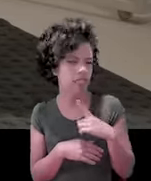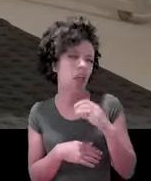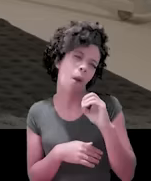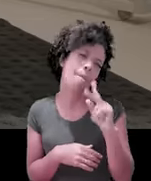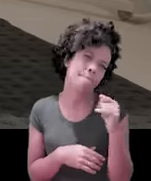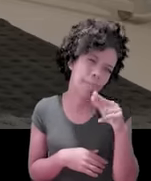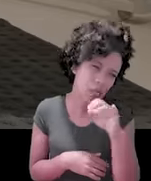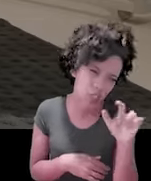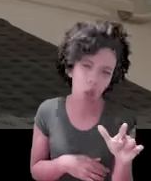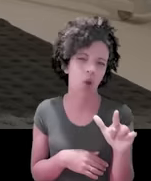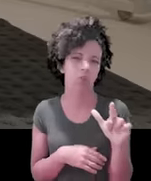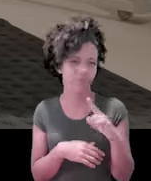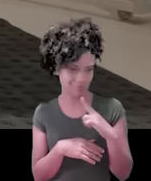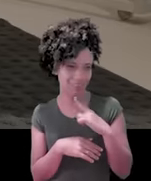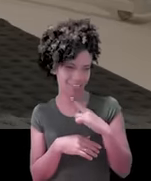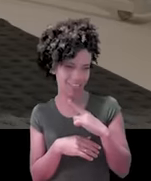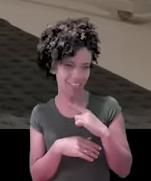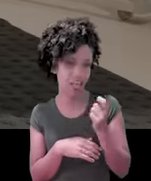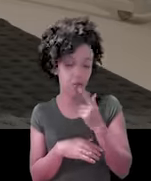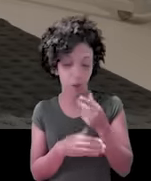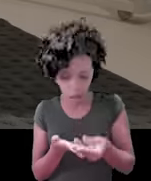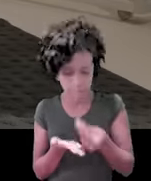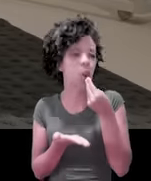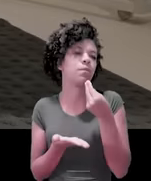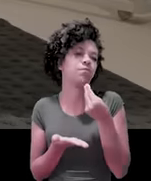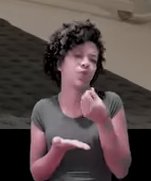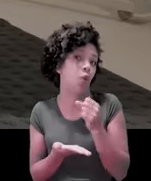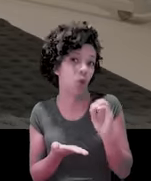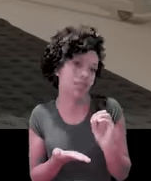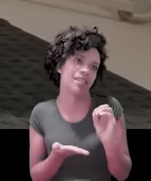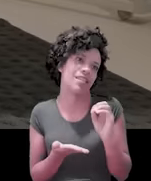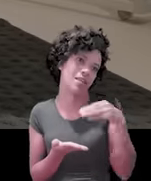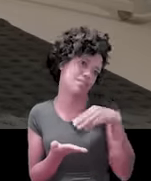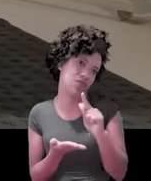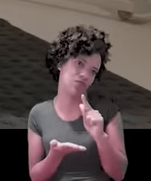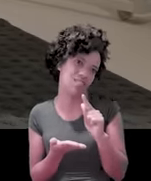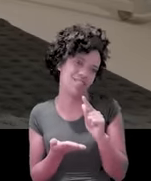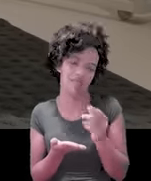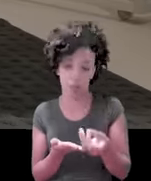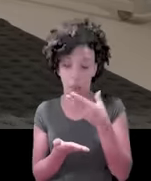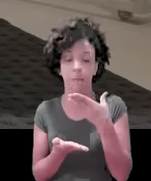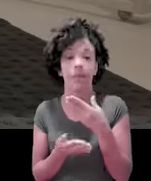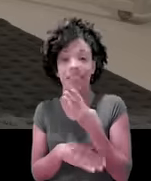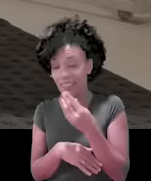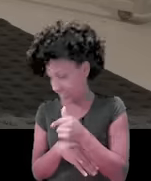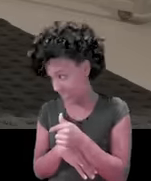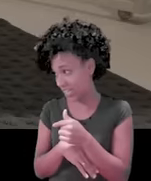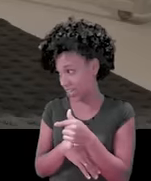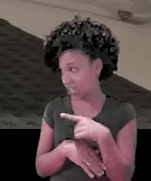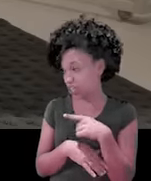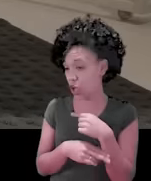para-sol que ele passa o mês de lá e fala assim me quatro de uma vez eu Tenta me ligar hoje para nós a lot 37 dias sem seu corpo